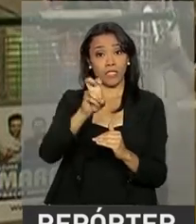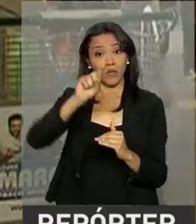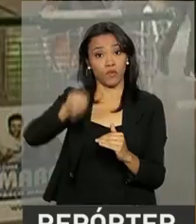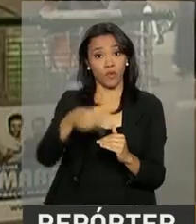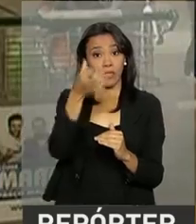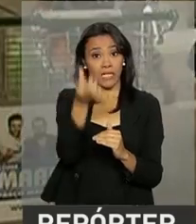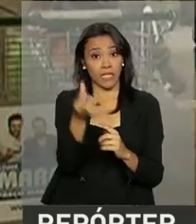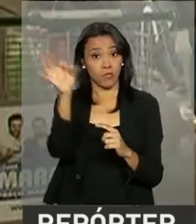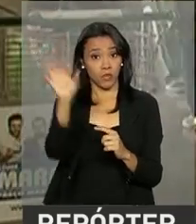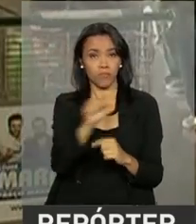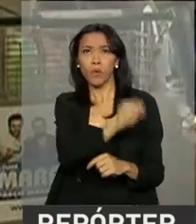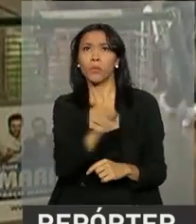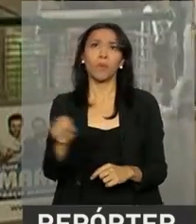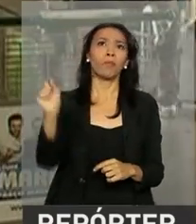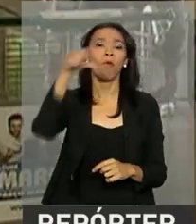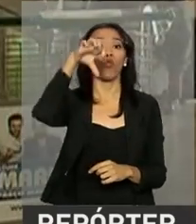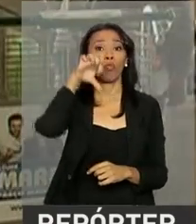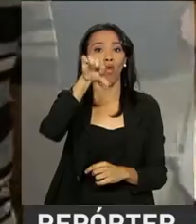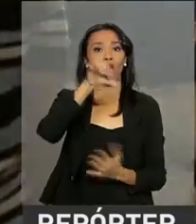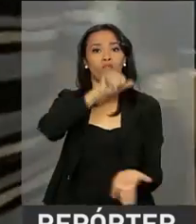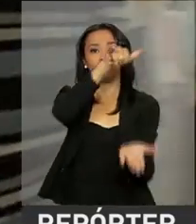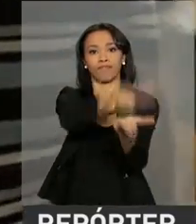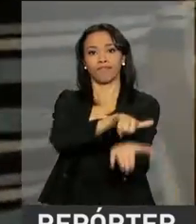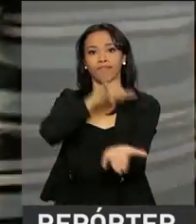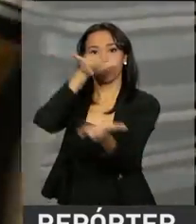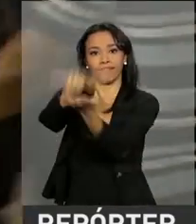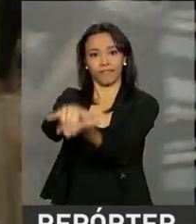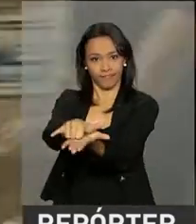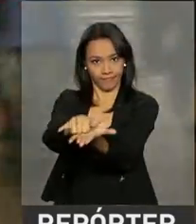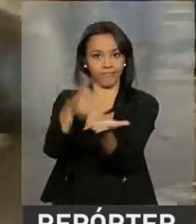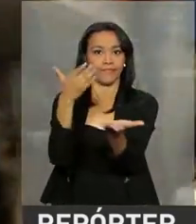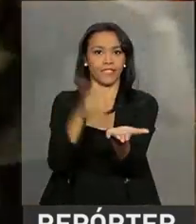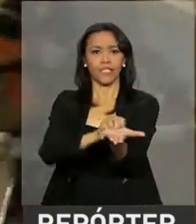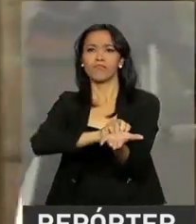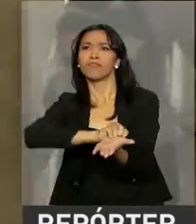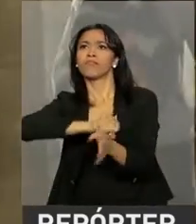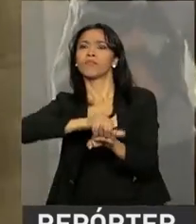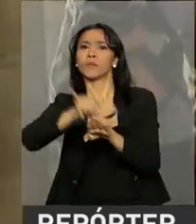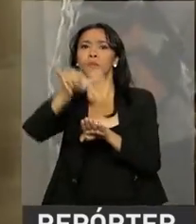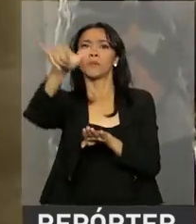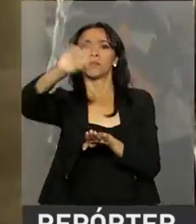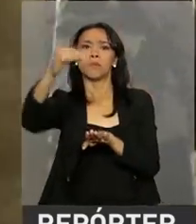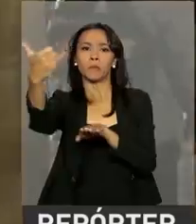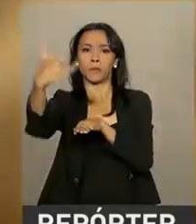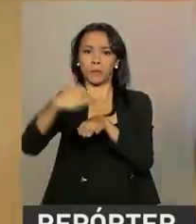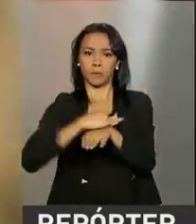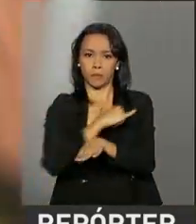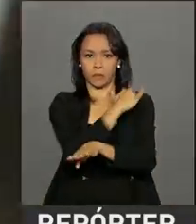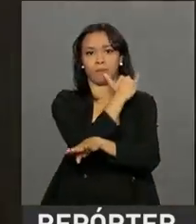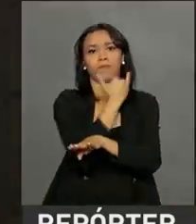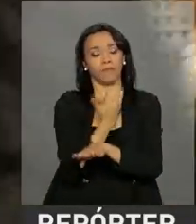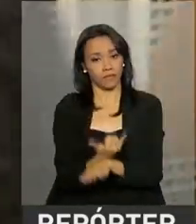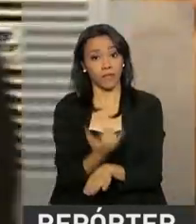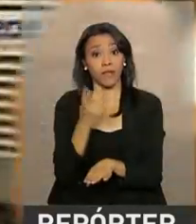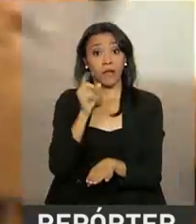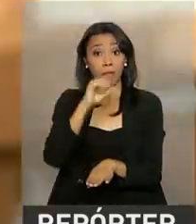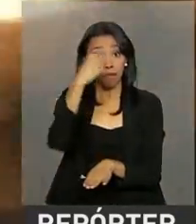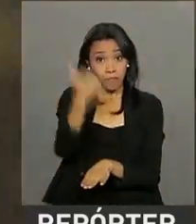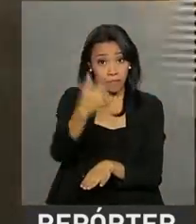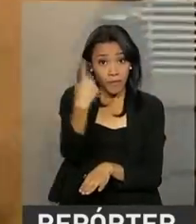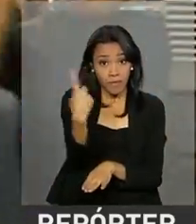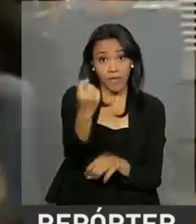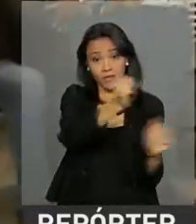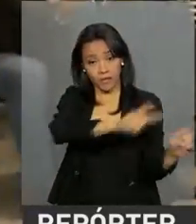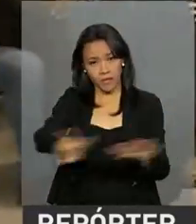95,6% nos 9 aeroportos que concentram o maior número de chegadas e saídas para os Jogos Olímpicos. Na primeira semana, quase